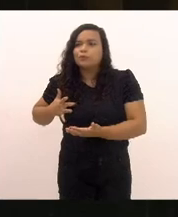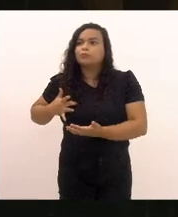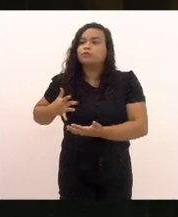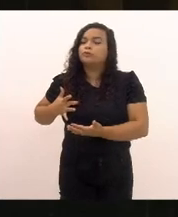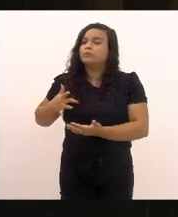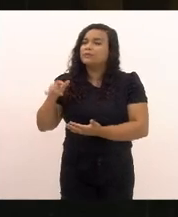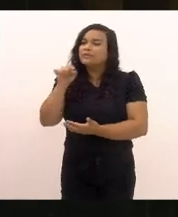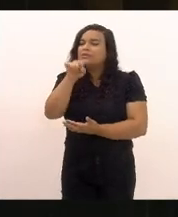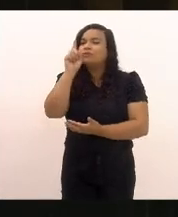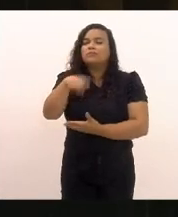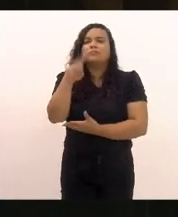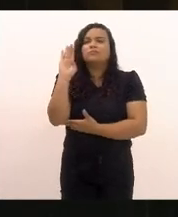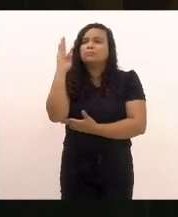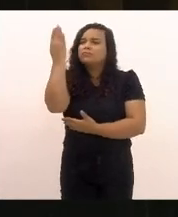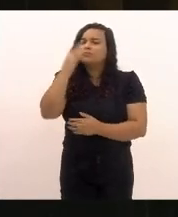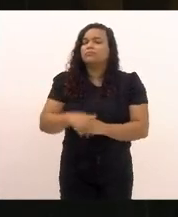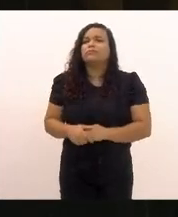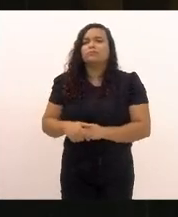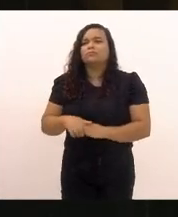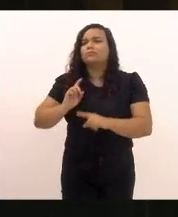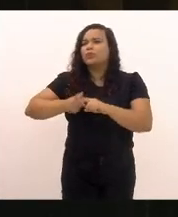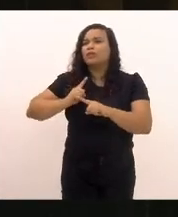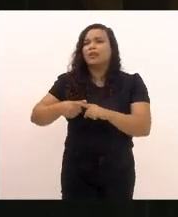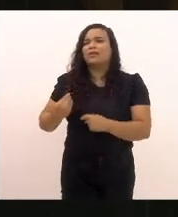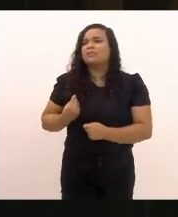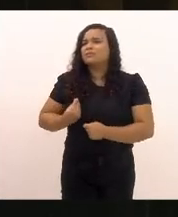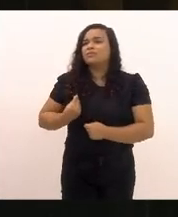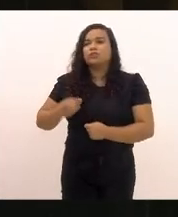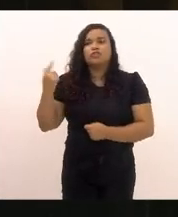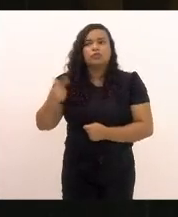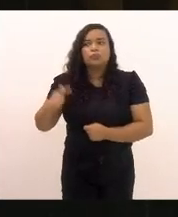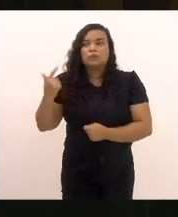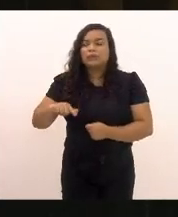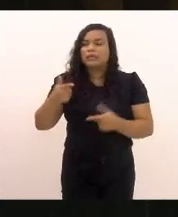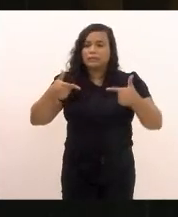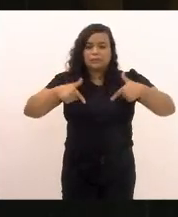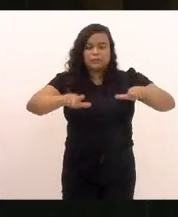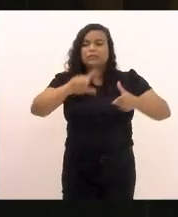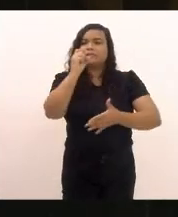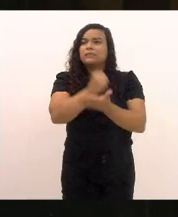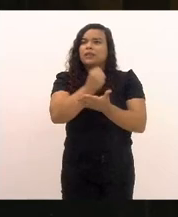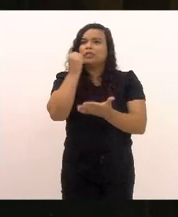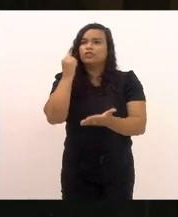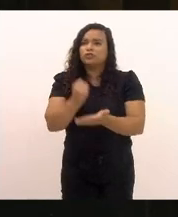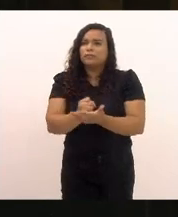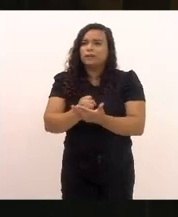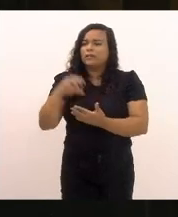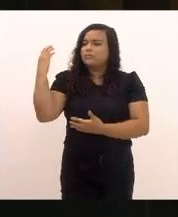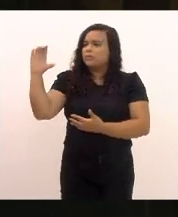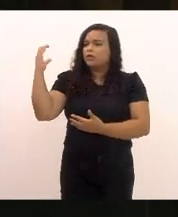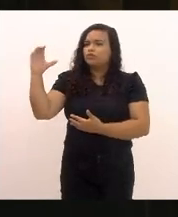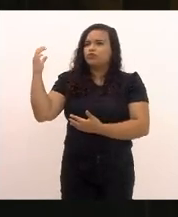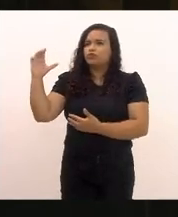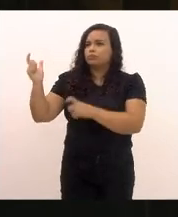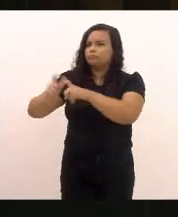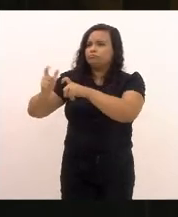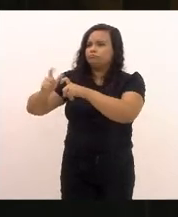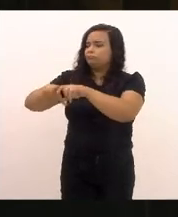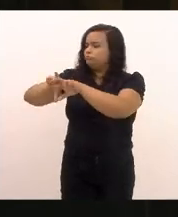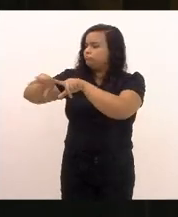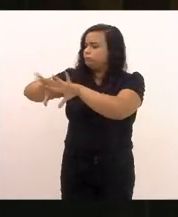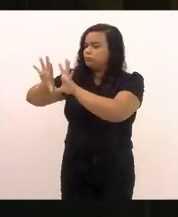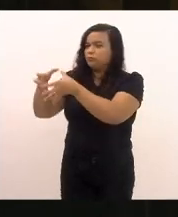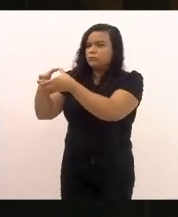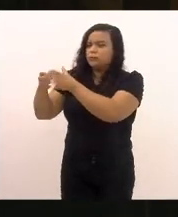hipocrisia, pois não existe uma certificação científica de que